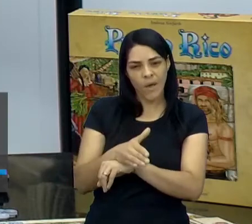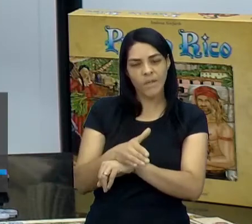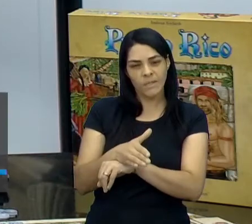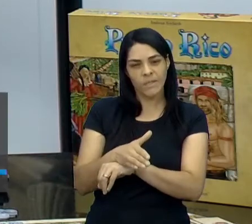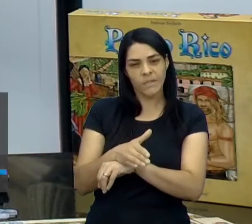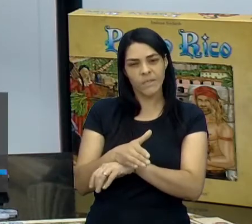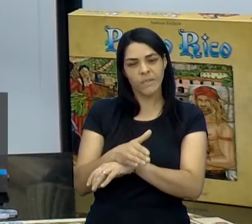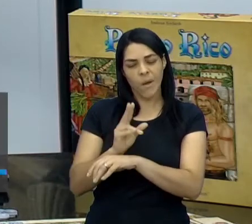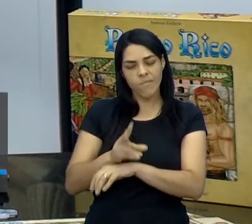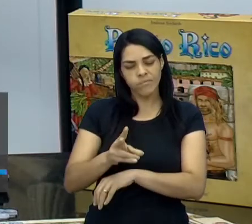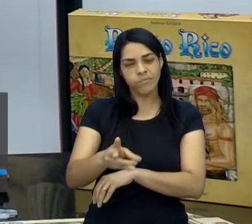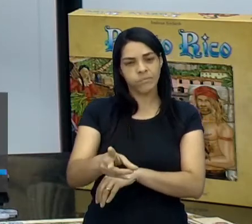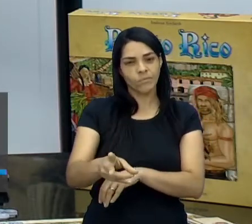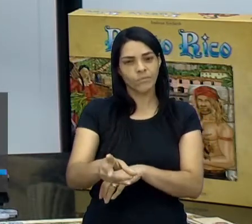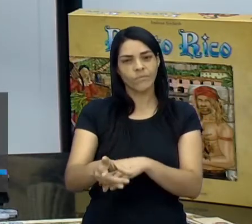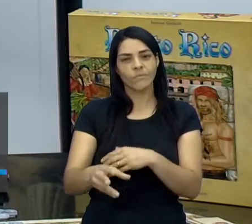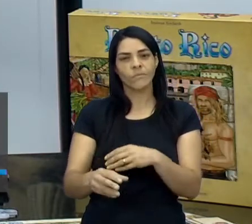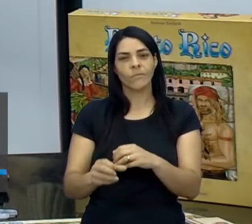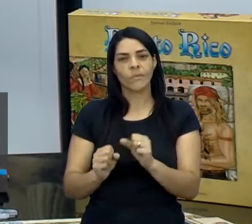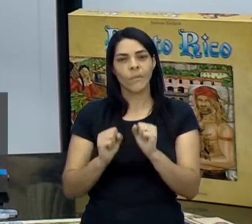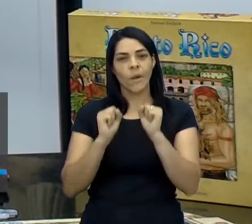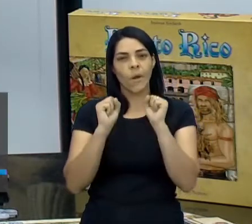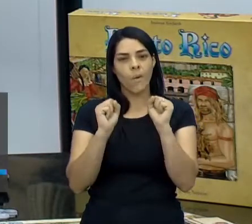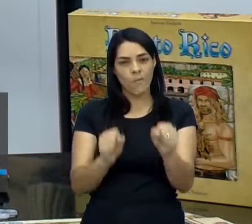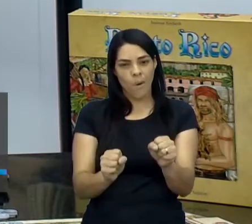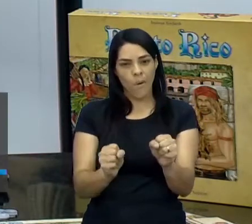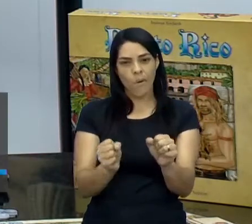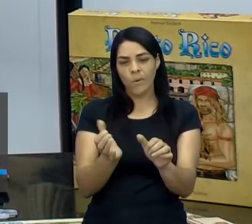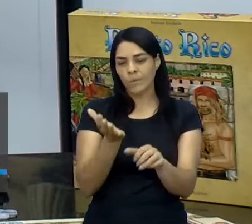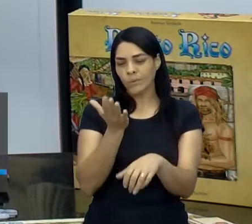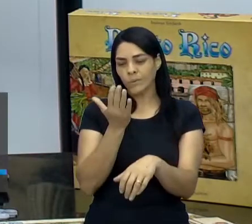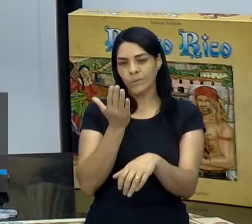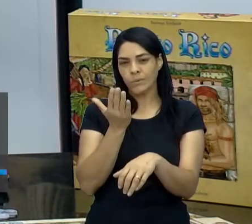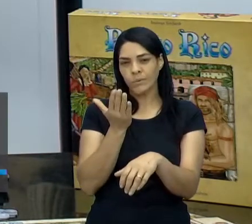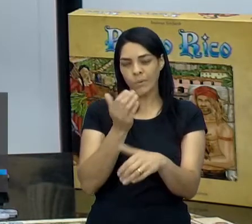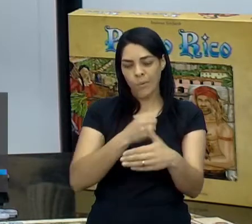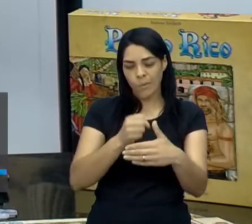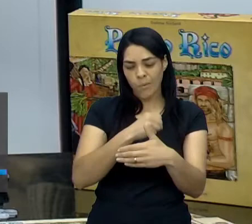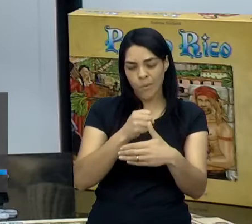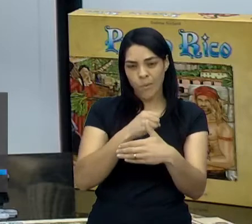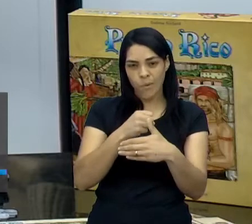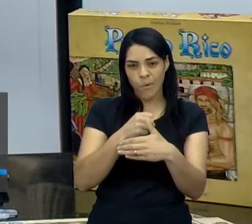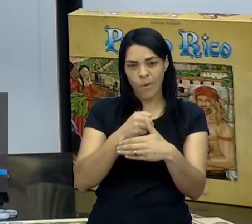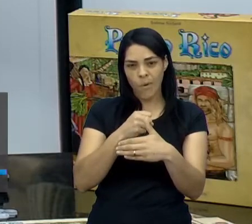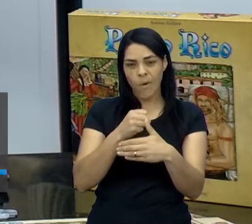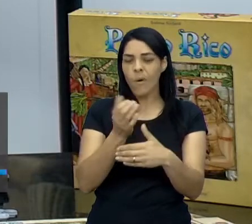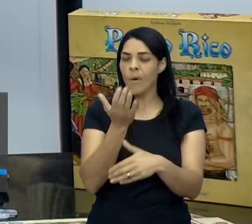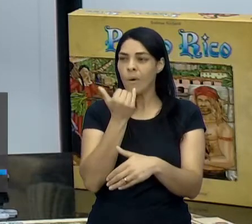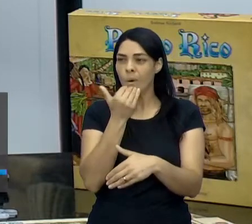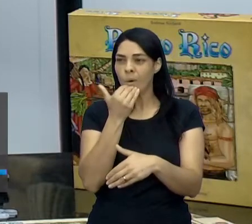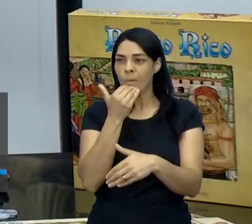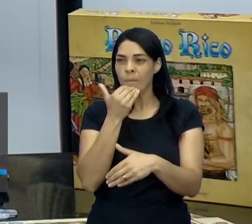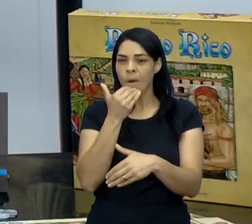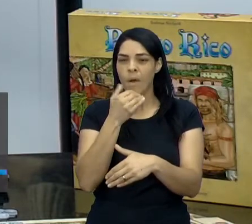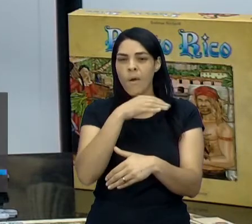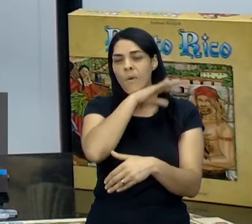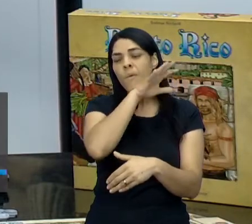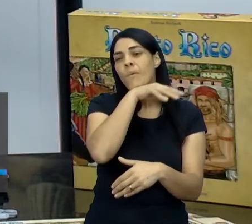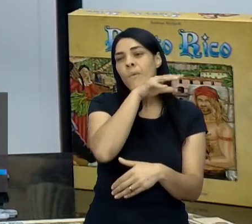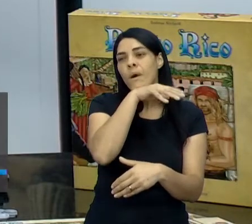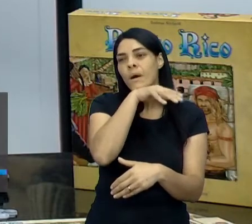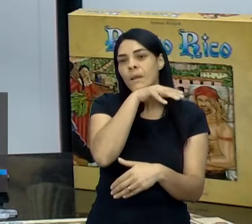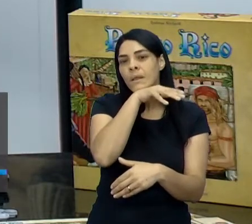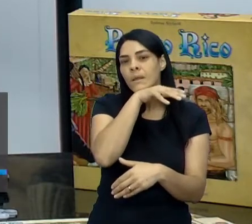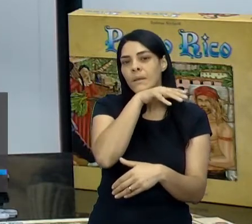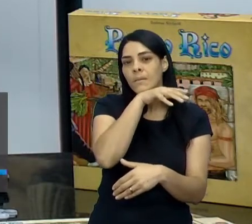posso comer algum animal se não possuo forno? Só para vocês terem uma noção do tipo de pergunta. Posso comer um animal que aparece na colheita para